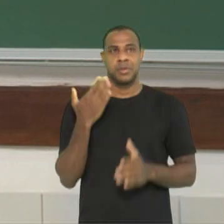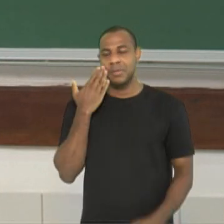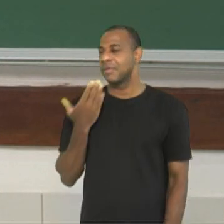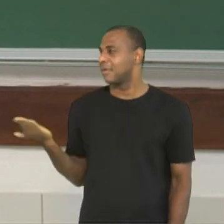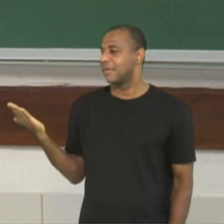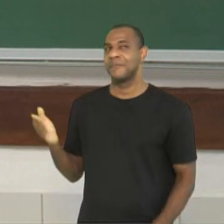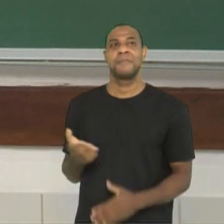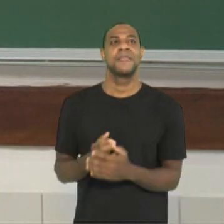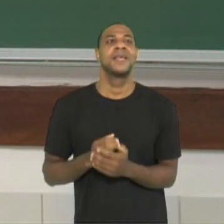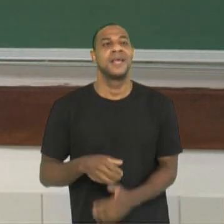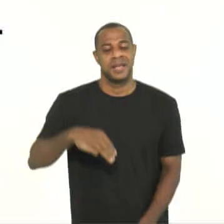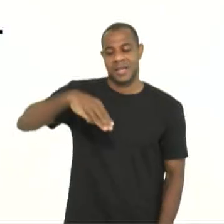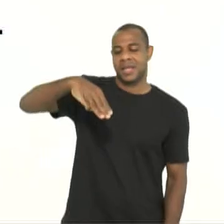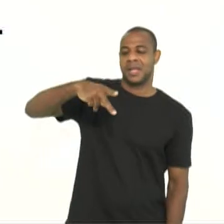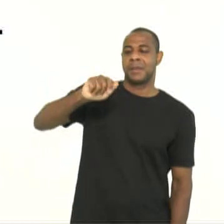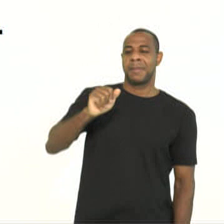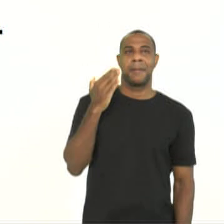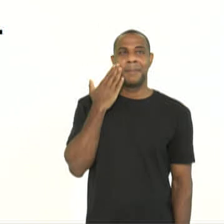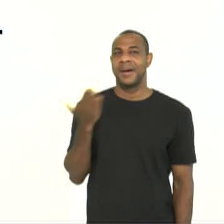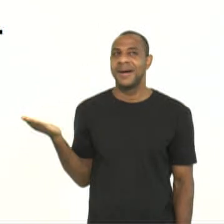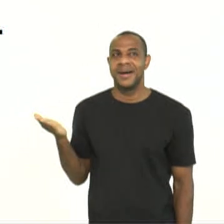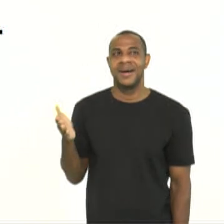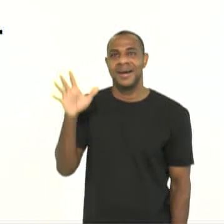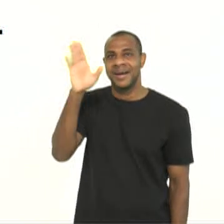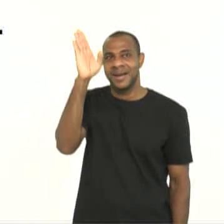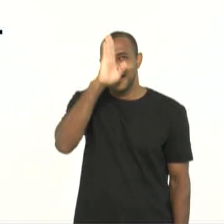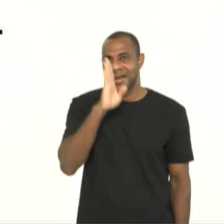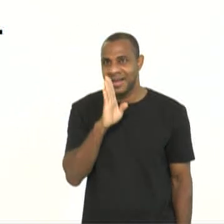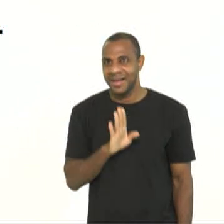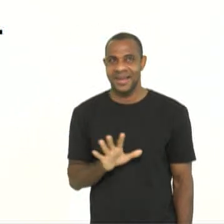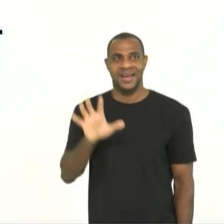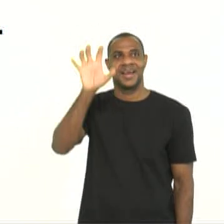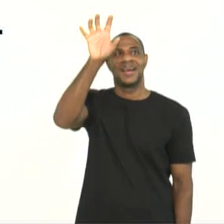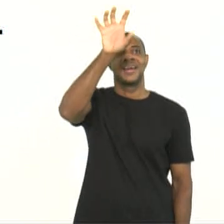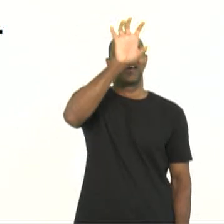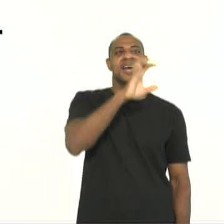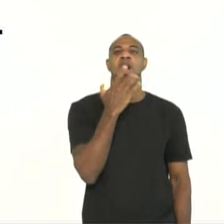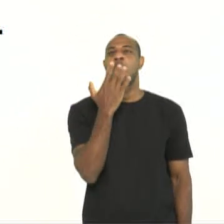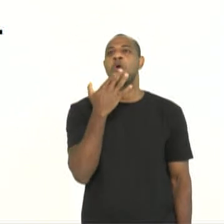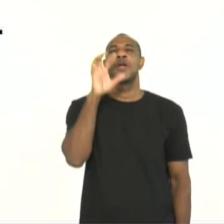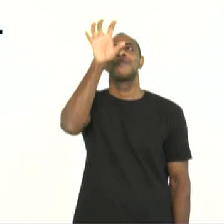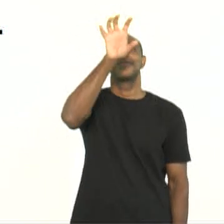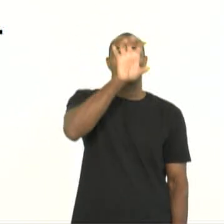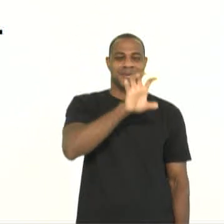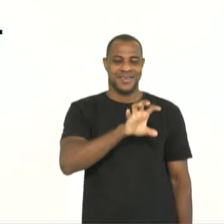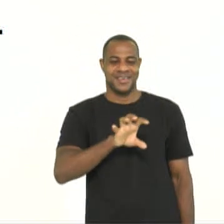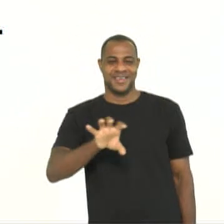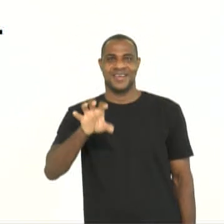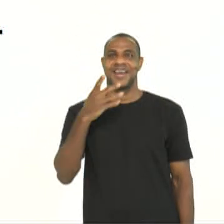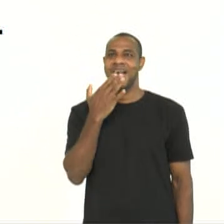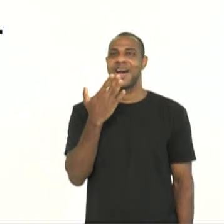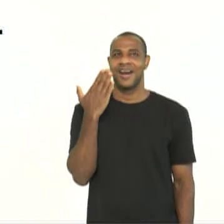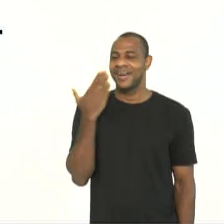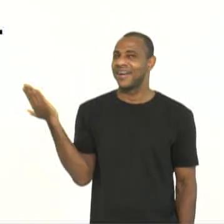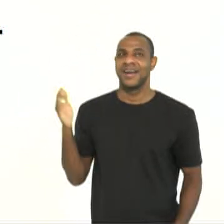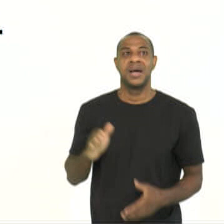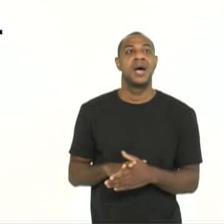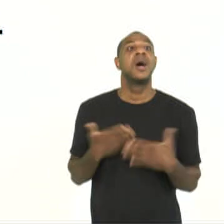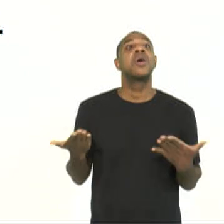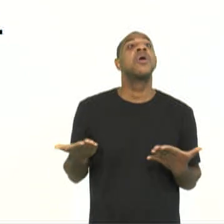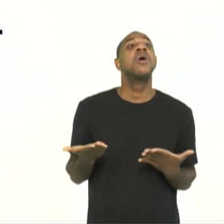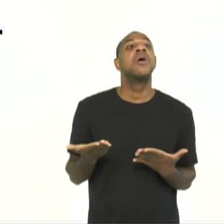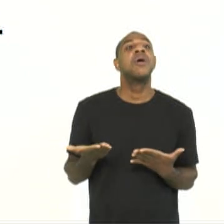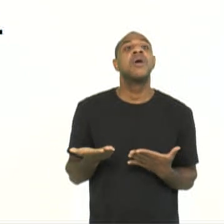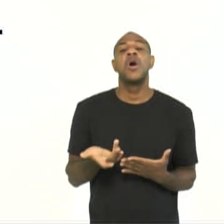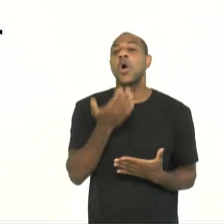Aqui neste mapa que você está vendo na sua tela, nós temos as regiões brasileiras separadas por cores. E qual é a parte do mapa que vai